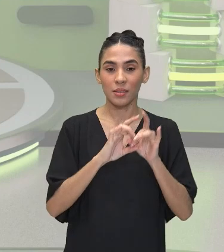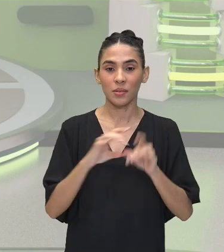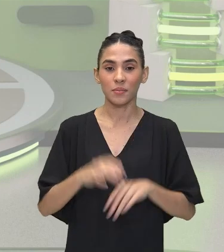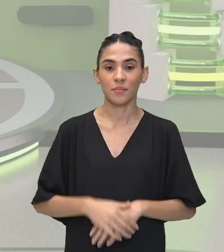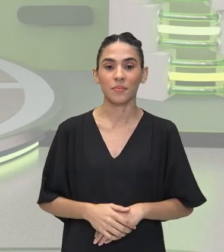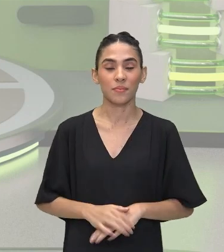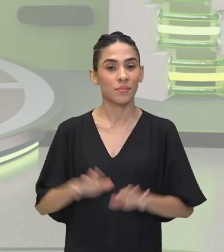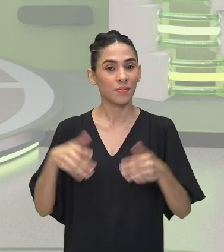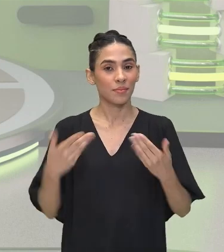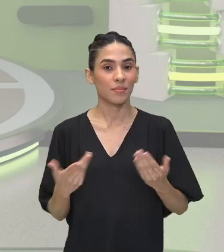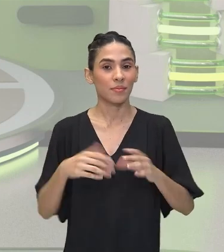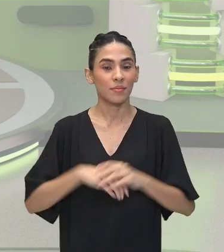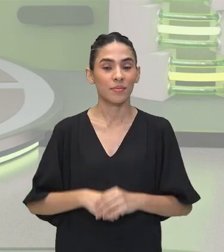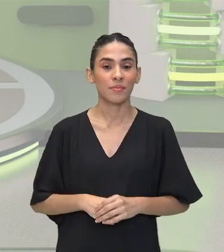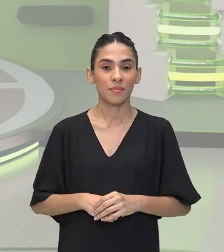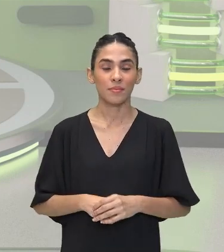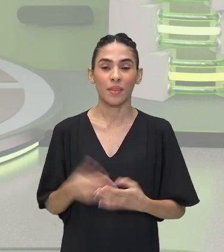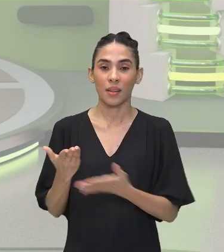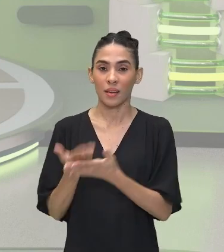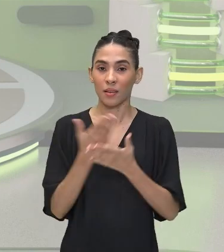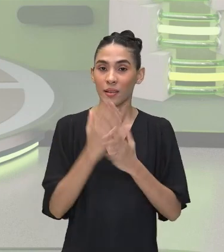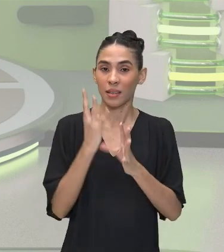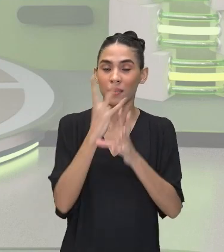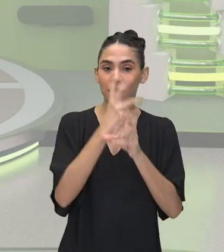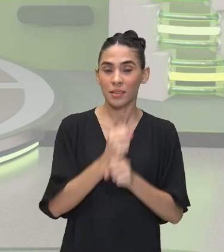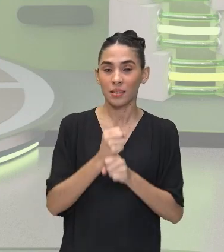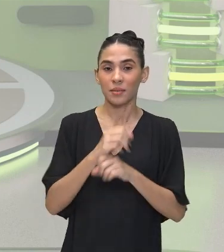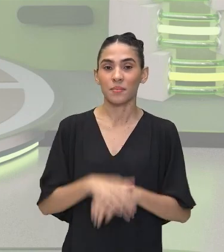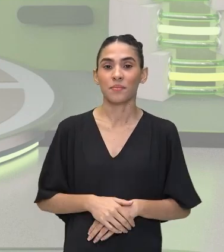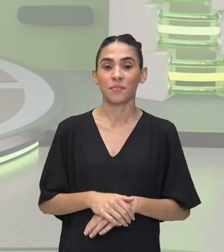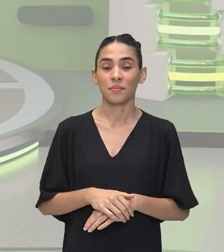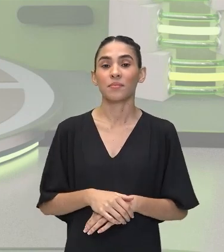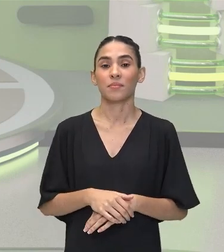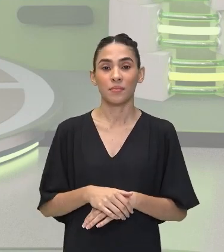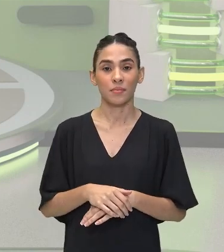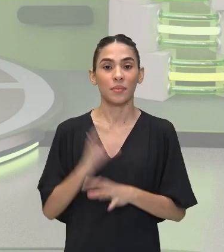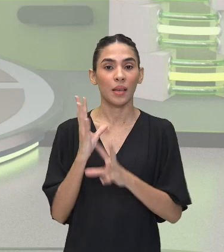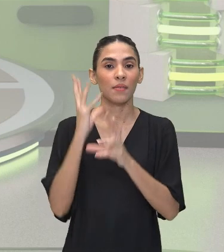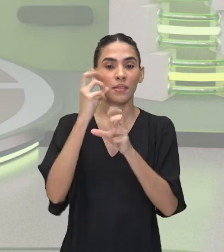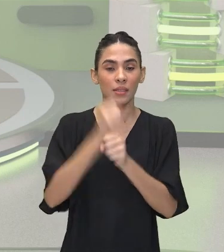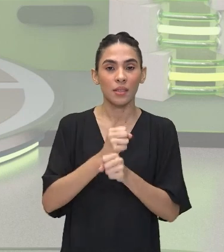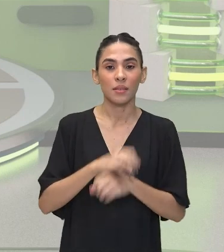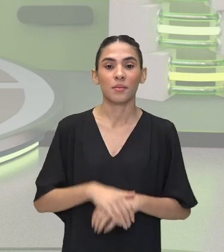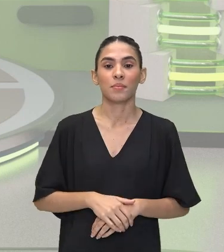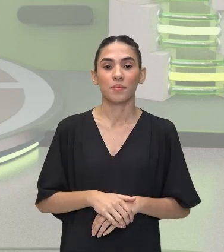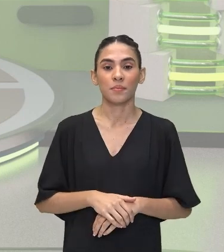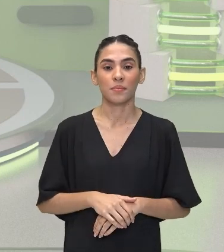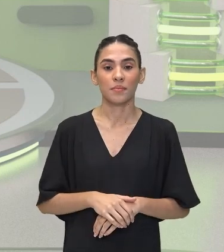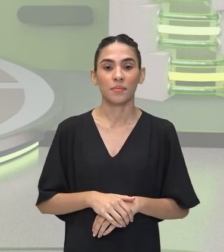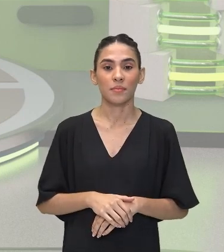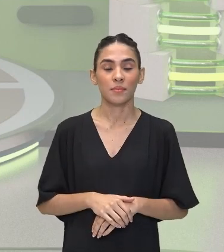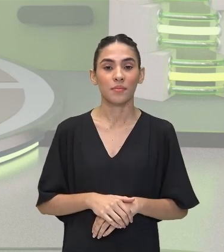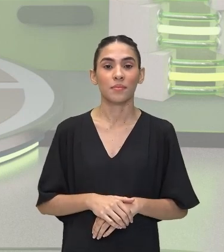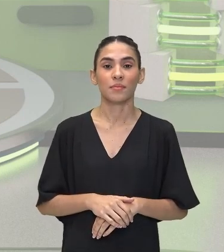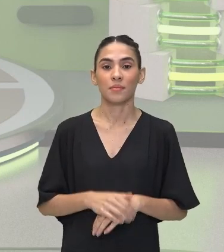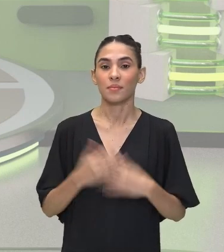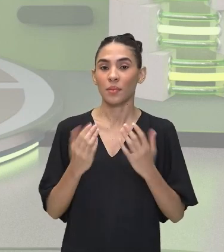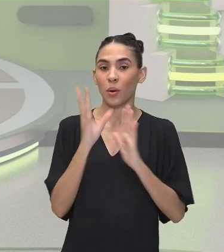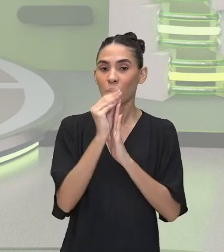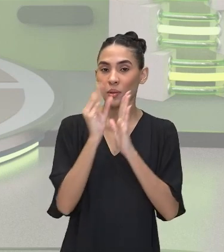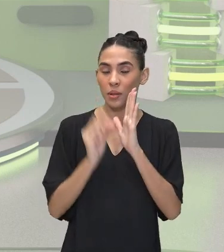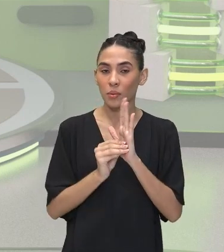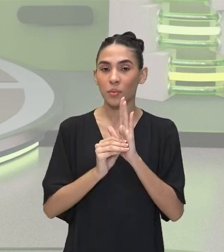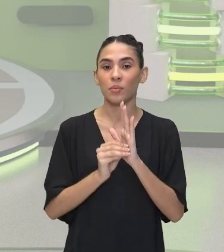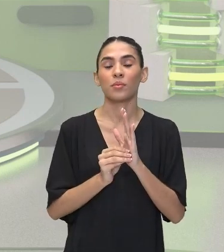peptídicas. Então, essa foi a nossa revisão. Revimos aqui, né? Revisamos aqui os nossos conteúdos